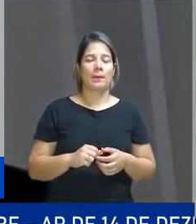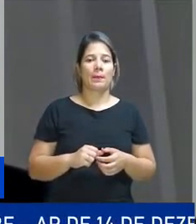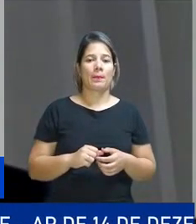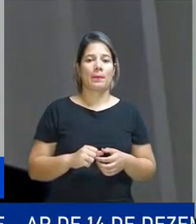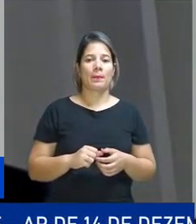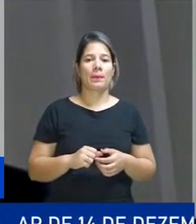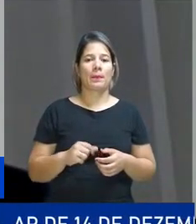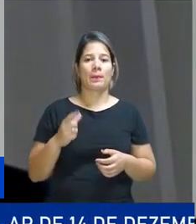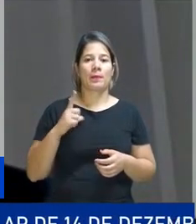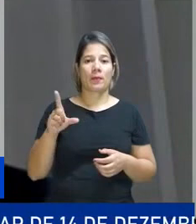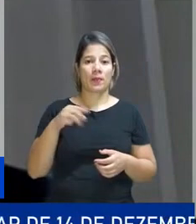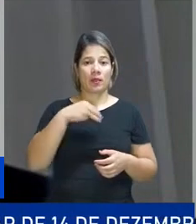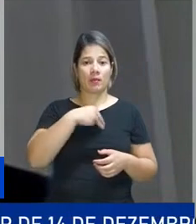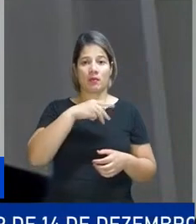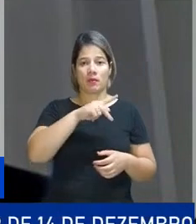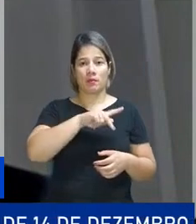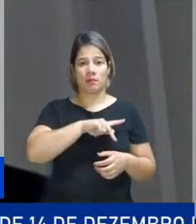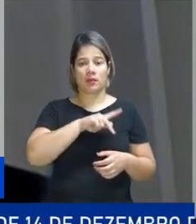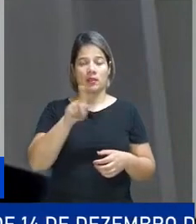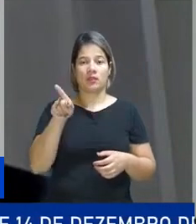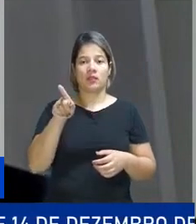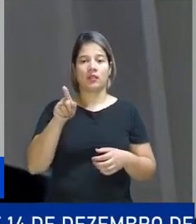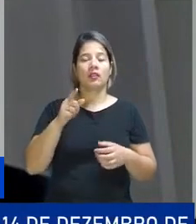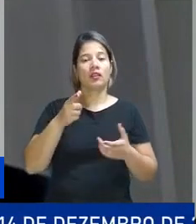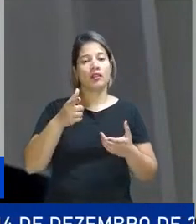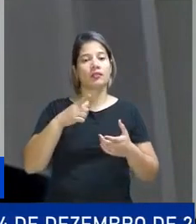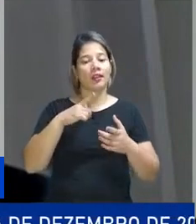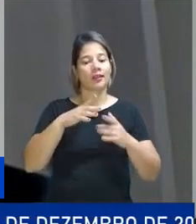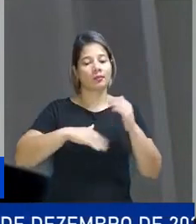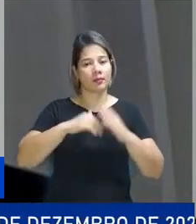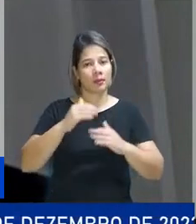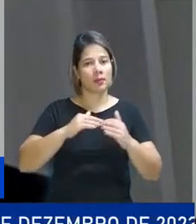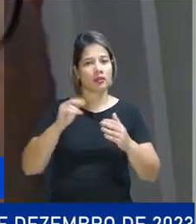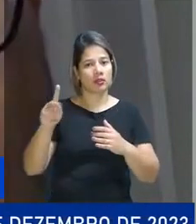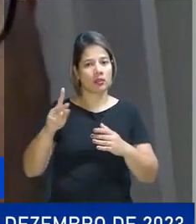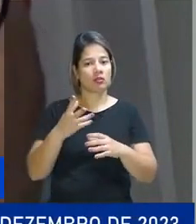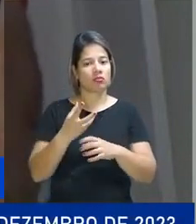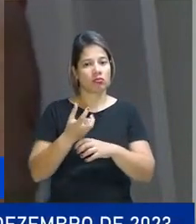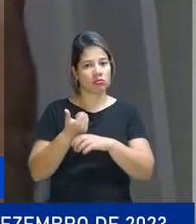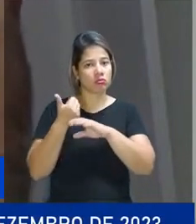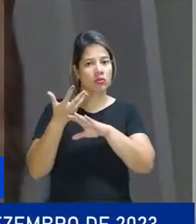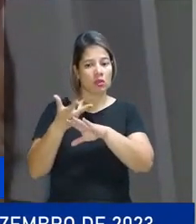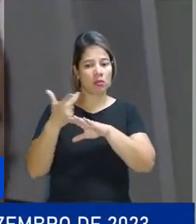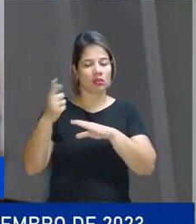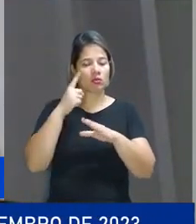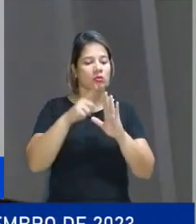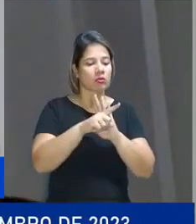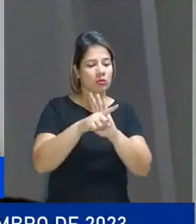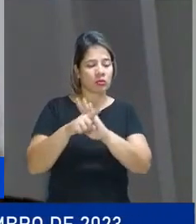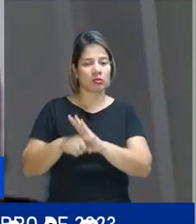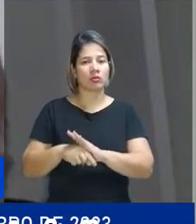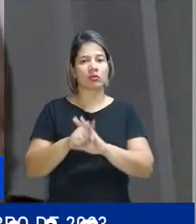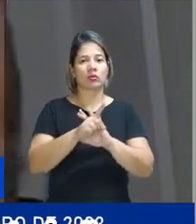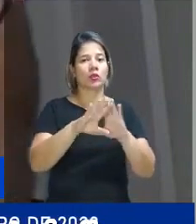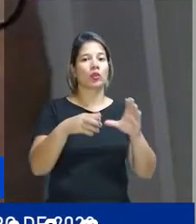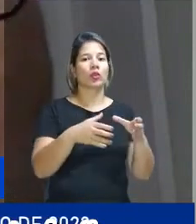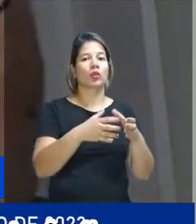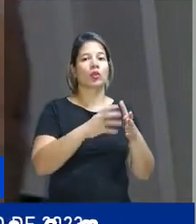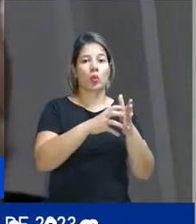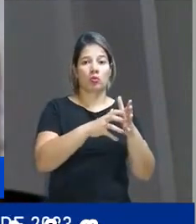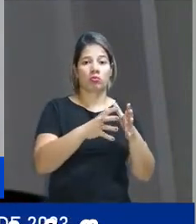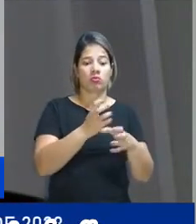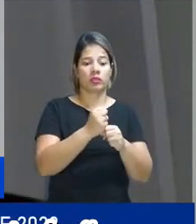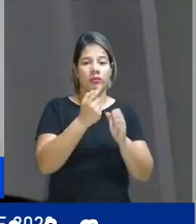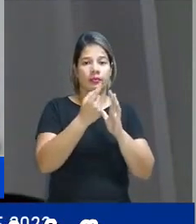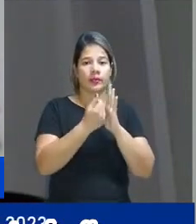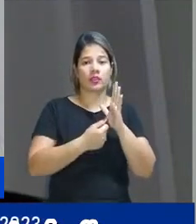embora o Ministério Público tenha, assim, competência para apreciar as contas eleitorais, eu vou divergir do relator